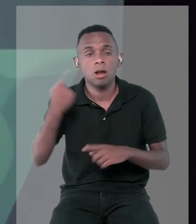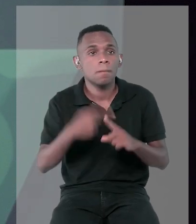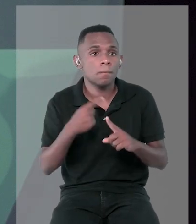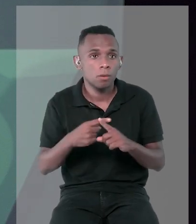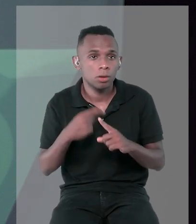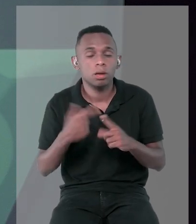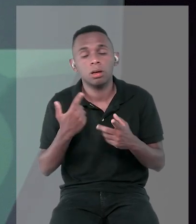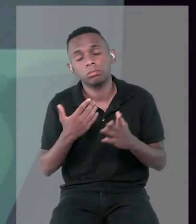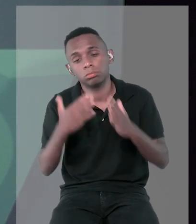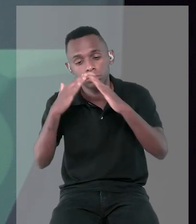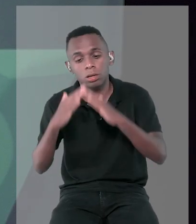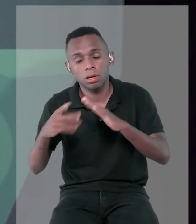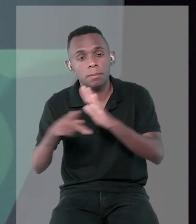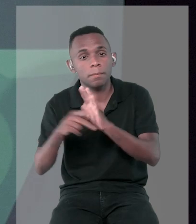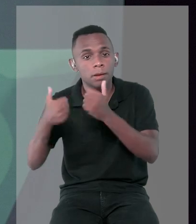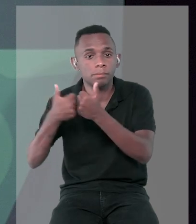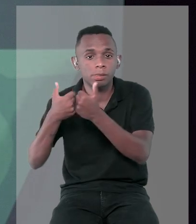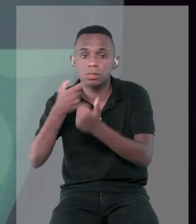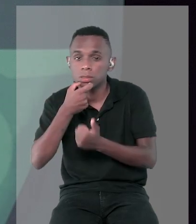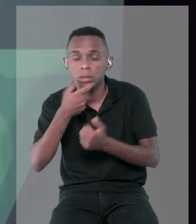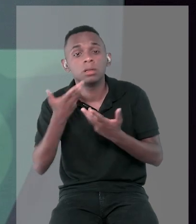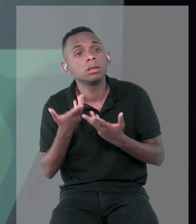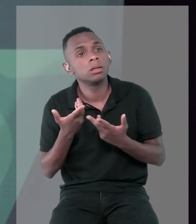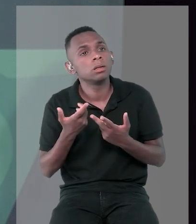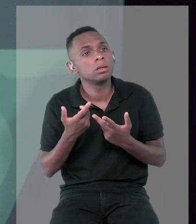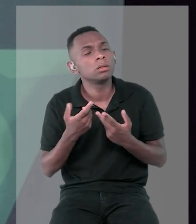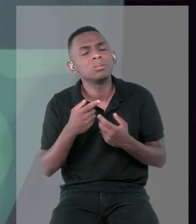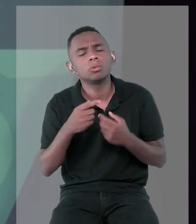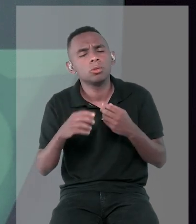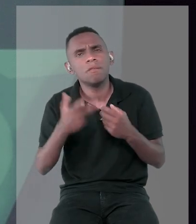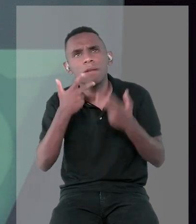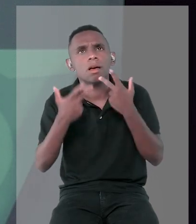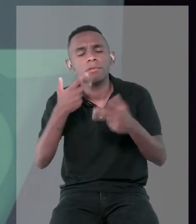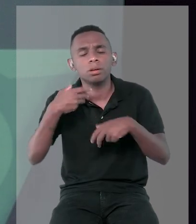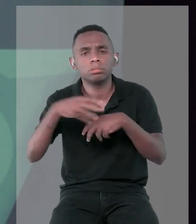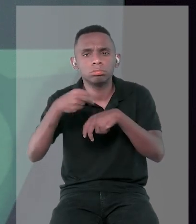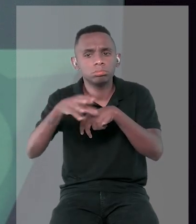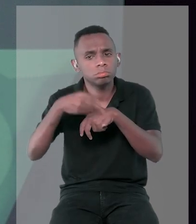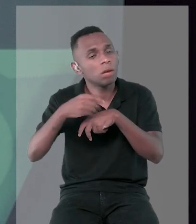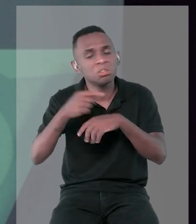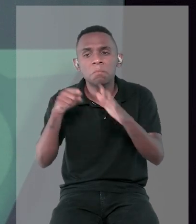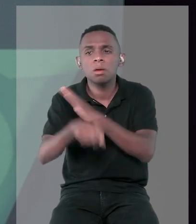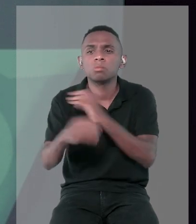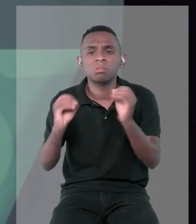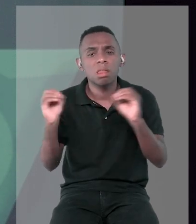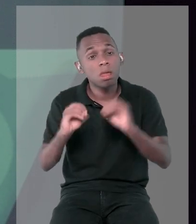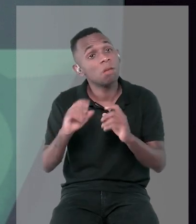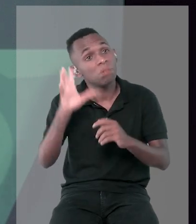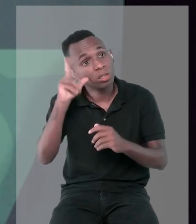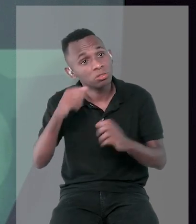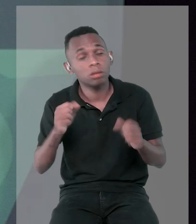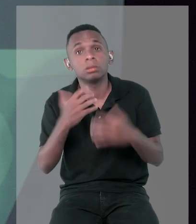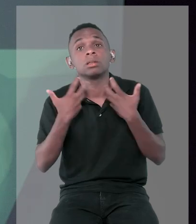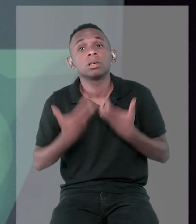morava perto de Washington. E tem mais um, eu estou só falando, você não está perguntando nada, mas eu vou falando. Né? Por favor. Quando você